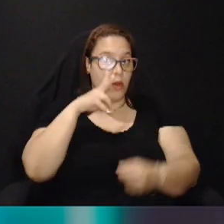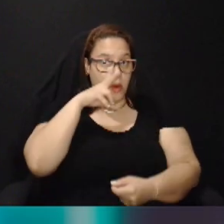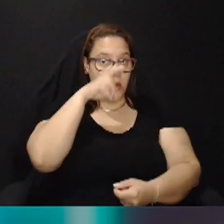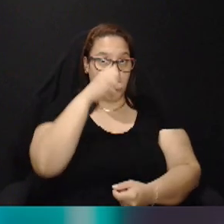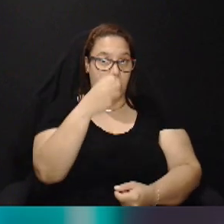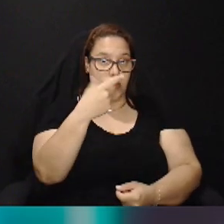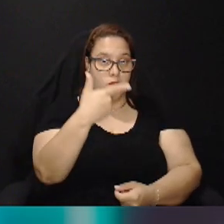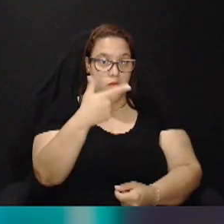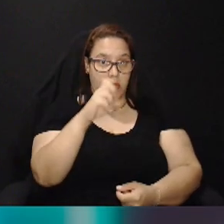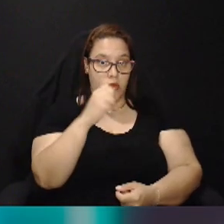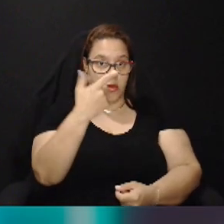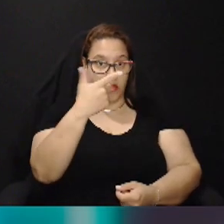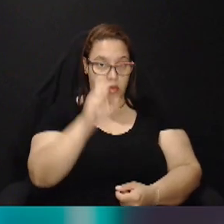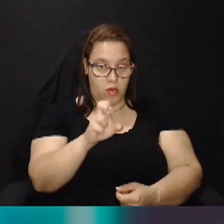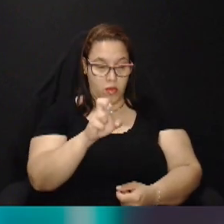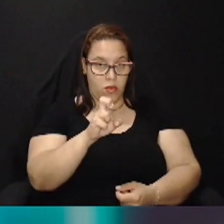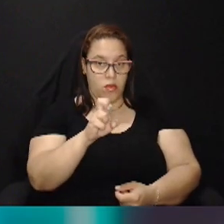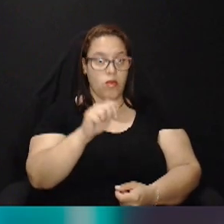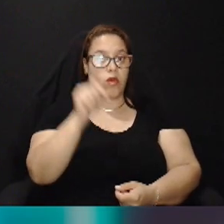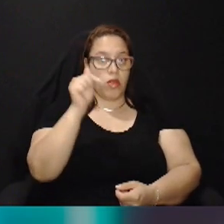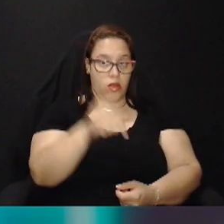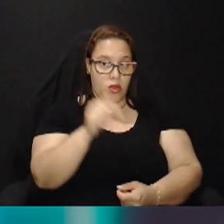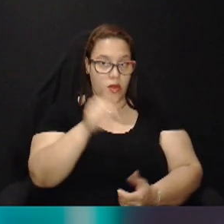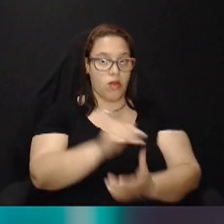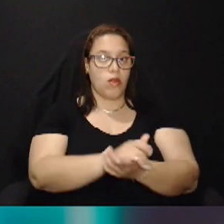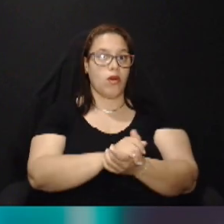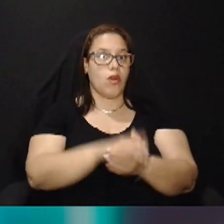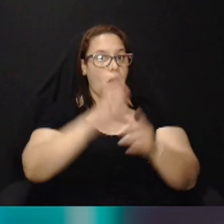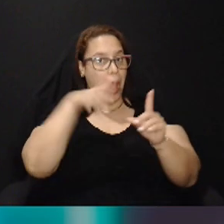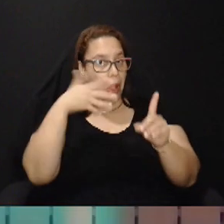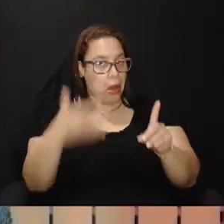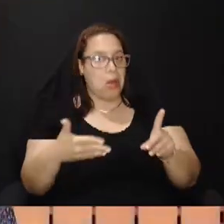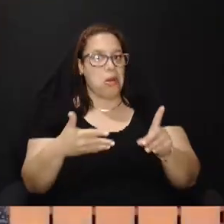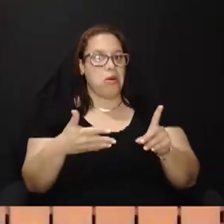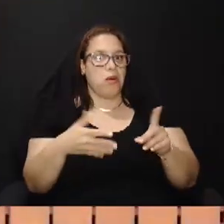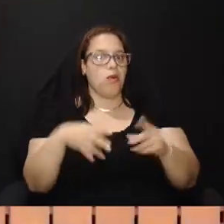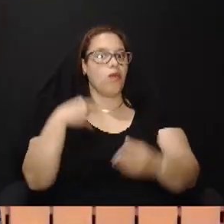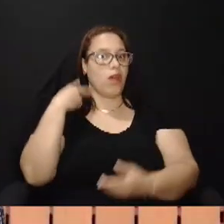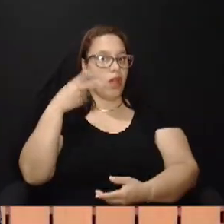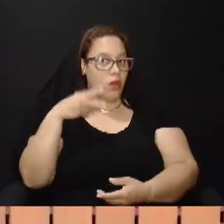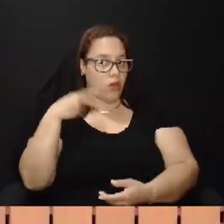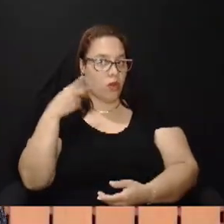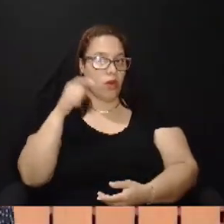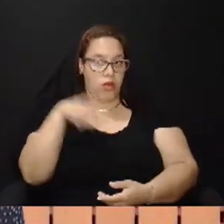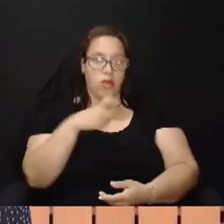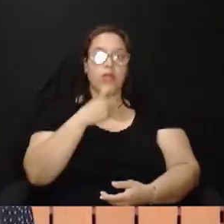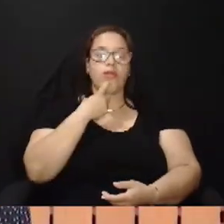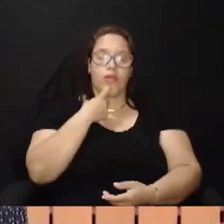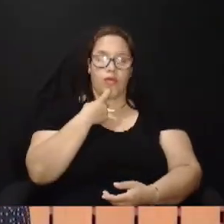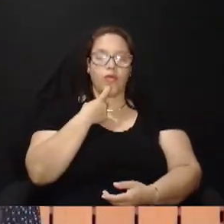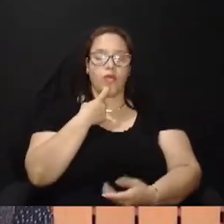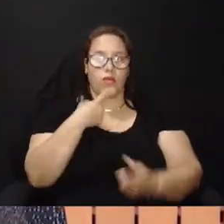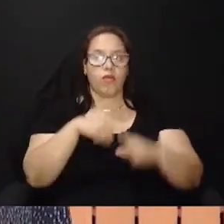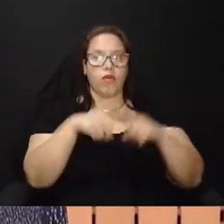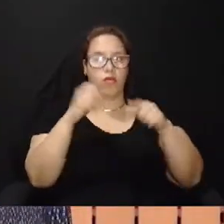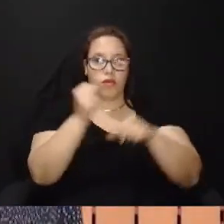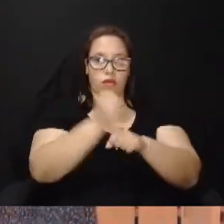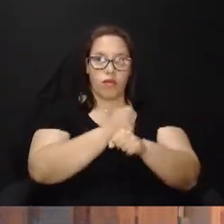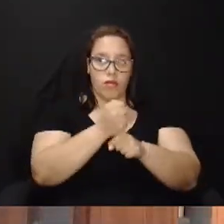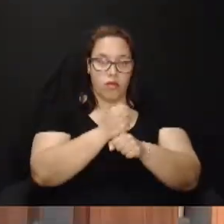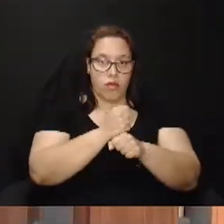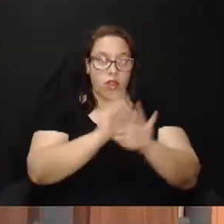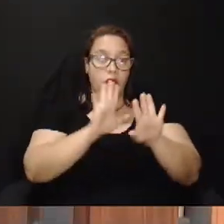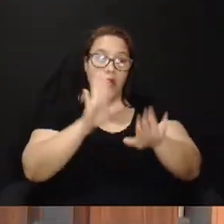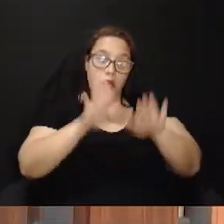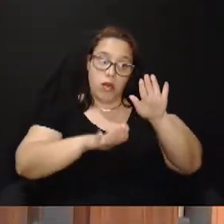esse ano que eu tive aqui, né, a honra de me tornar vereador aqui em Campinas, mas esse ano foi um ano até relativamente